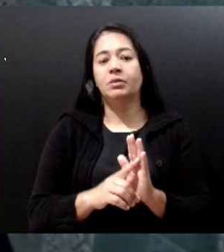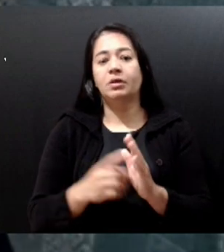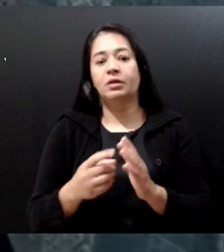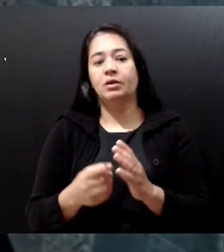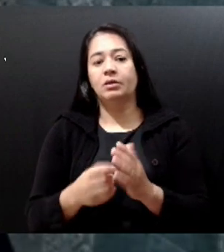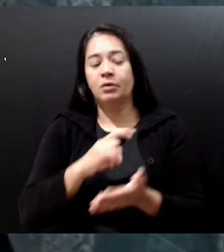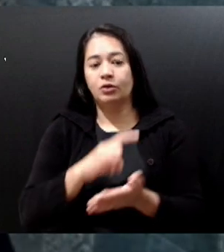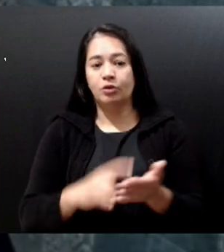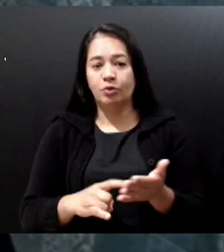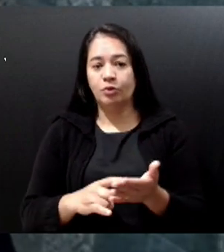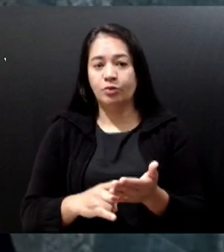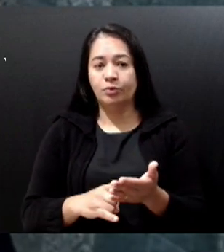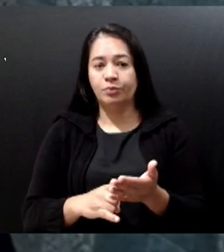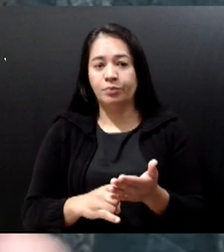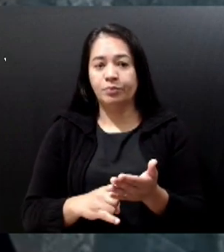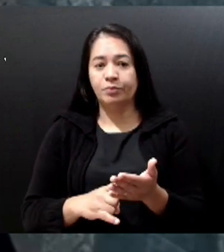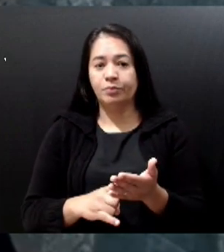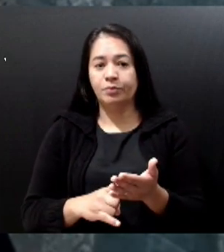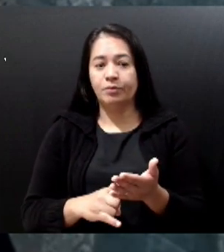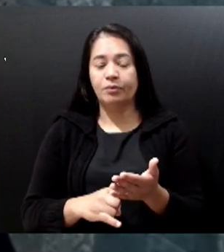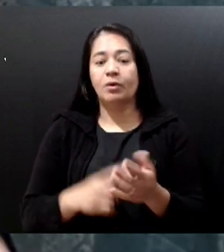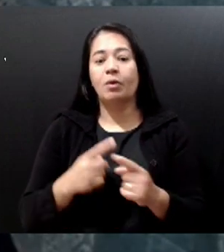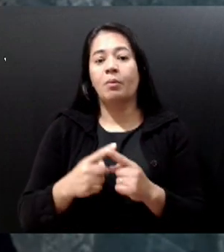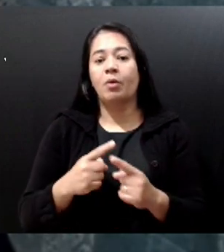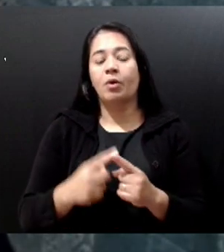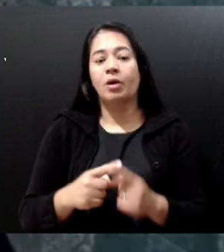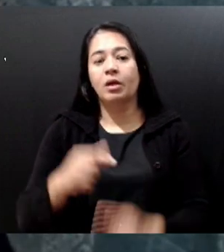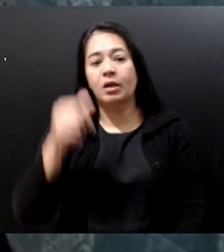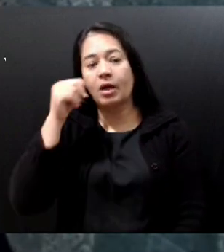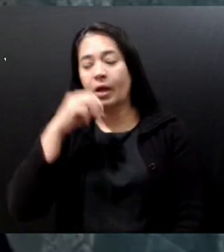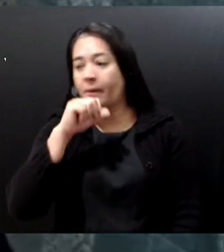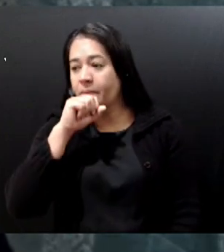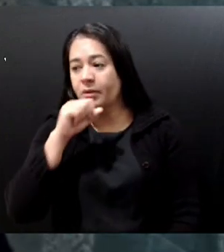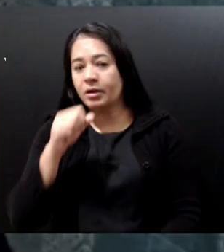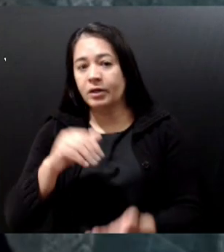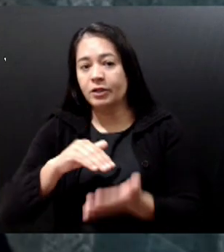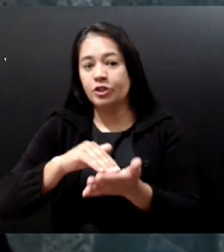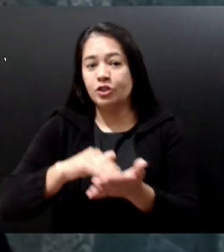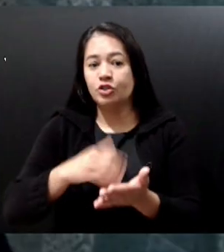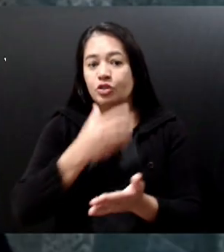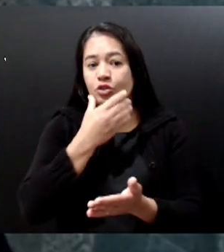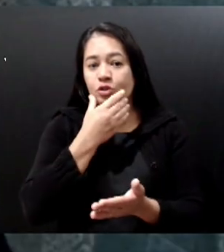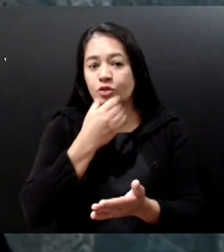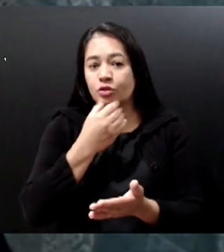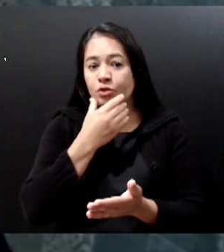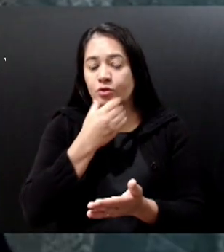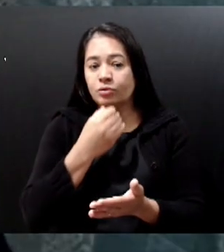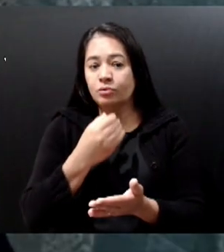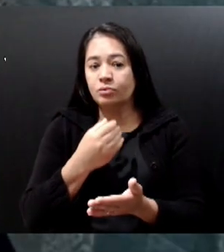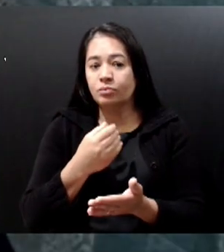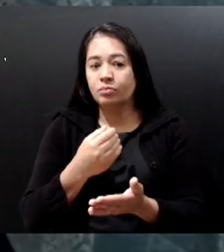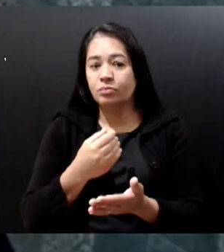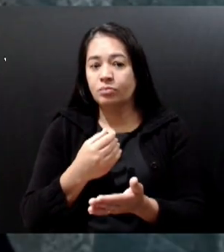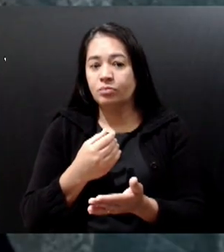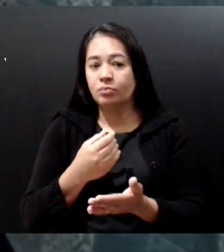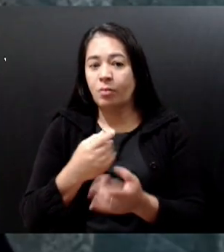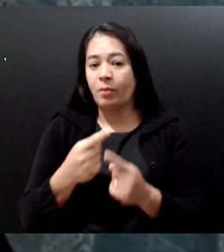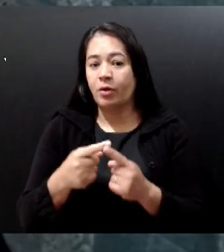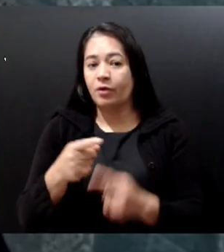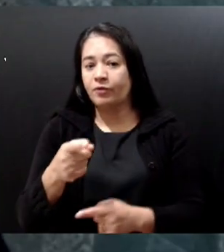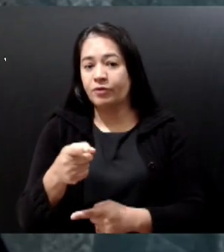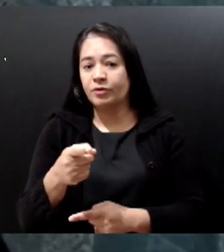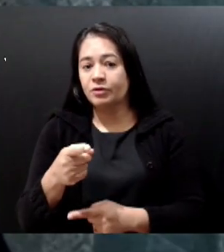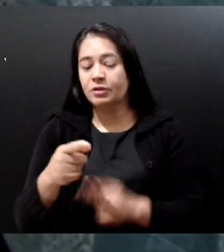da casa, né? E deixando esse companheiro construiu, porque você não tinha uma legislação, e todas